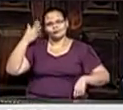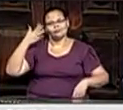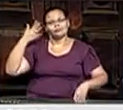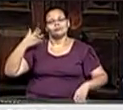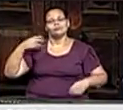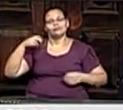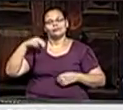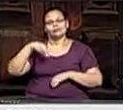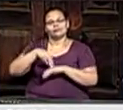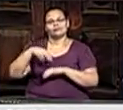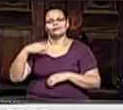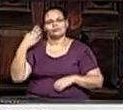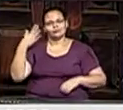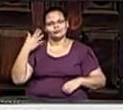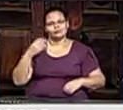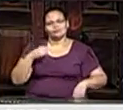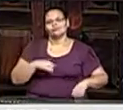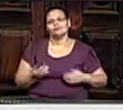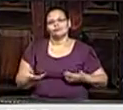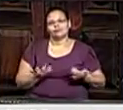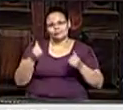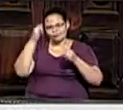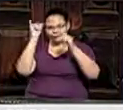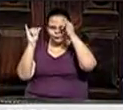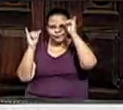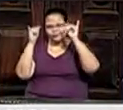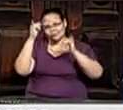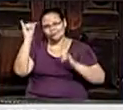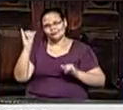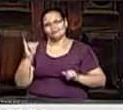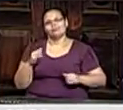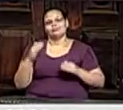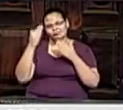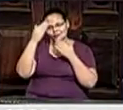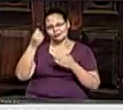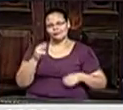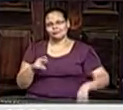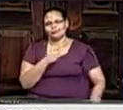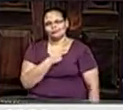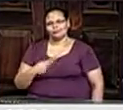meramente preventiva, acautelatória. Muito obrigado, senhor presidente.